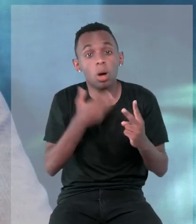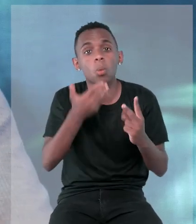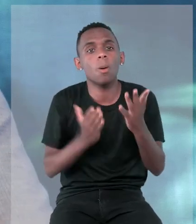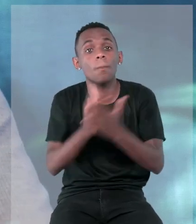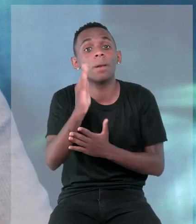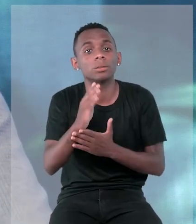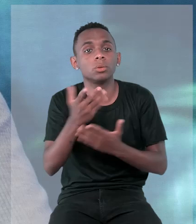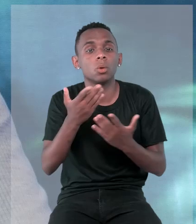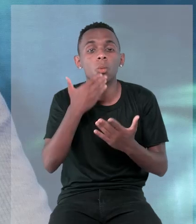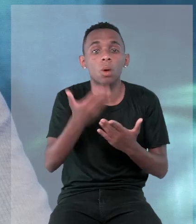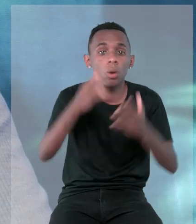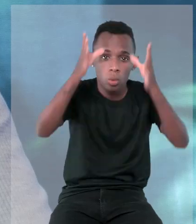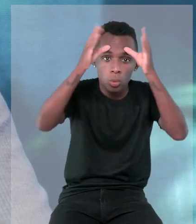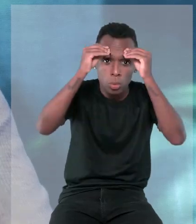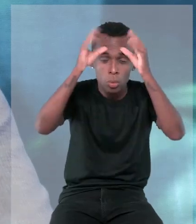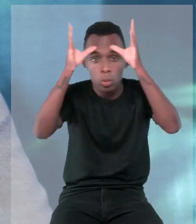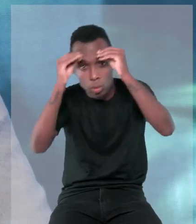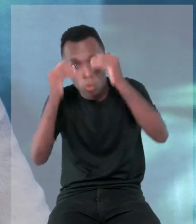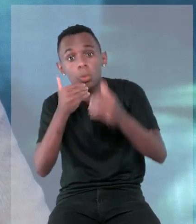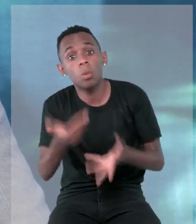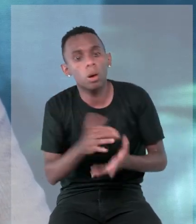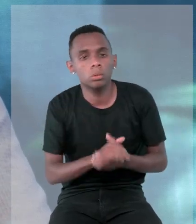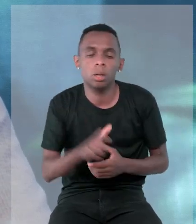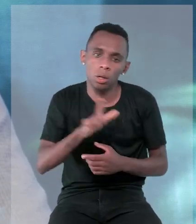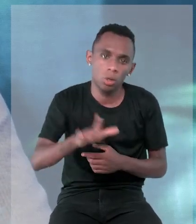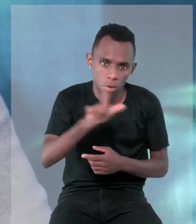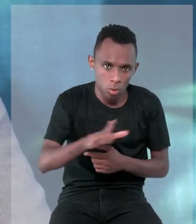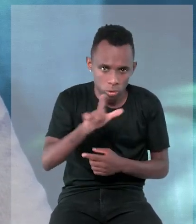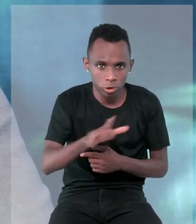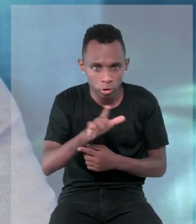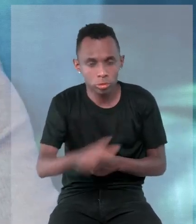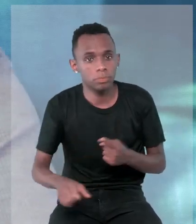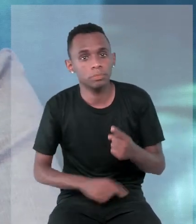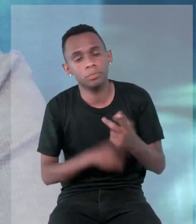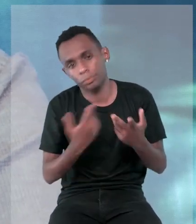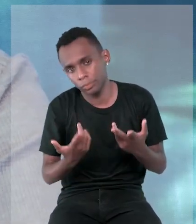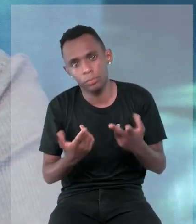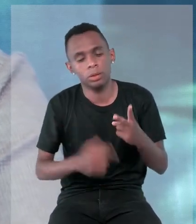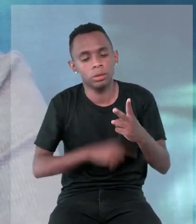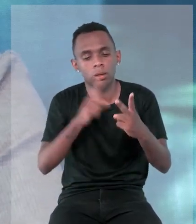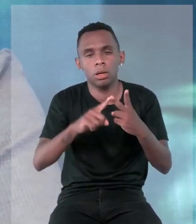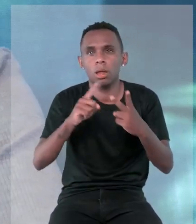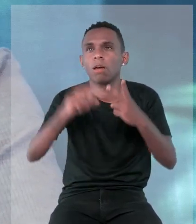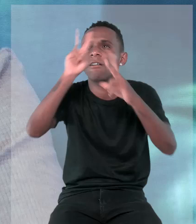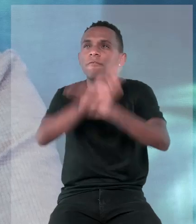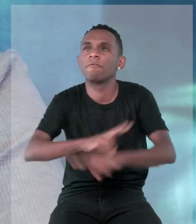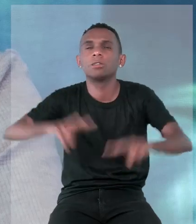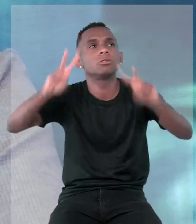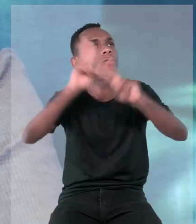que vai ter Alzheimer, qual que não vai ter Alzheimer? Evidentemente, aquela freira que via o céu e tudo